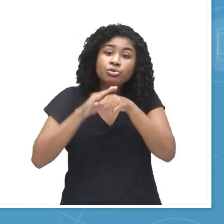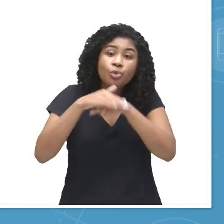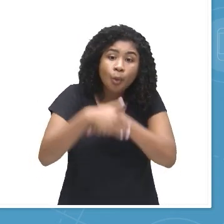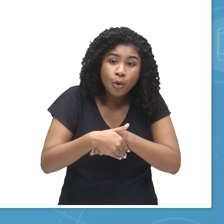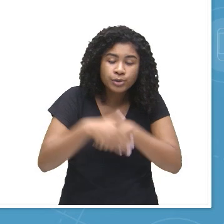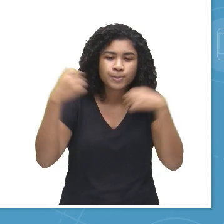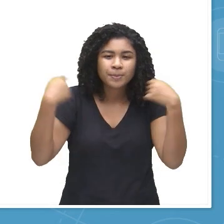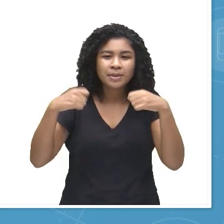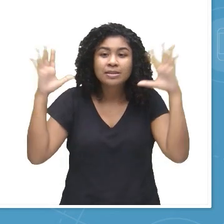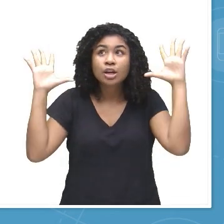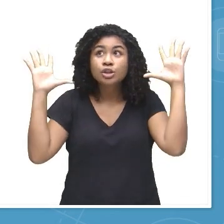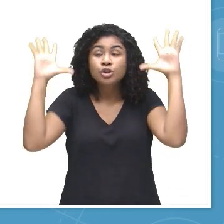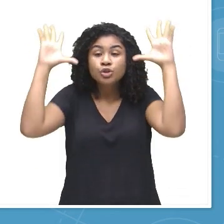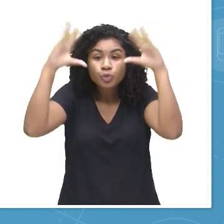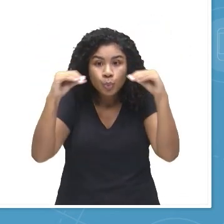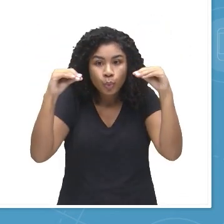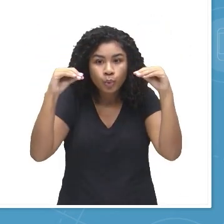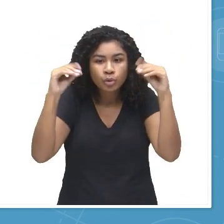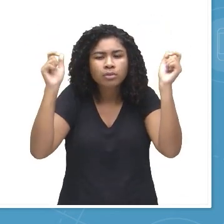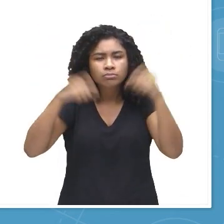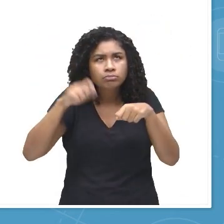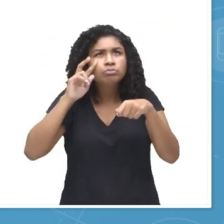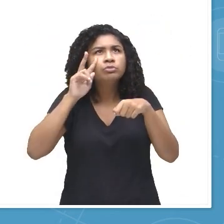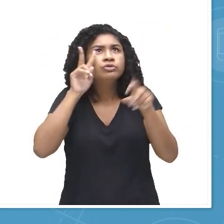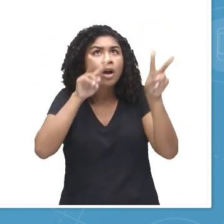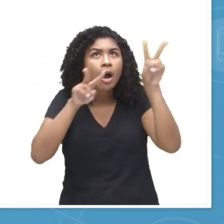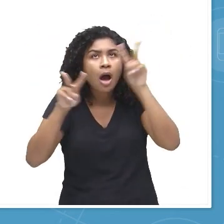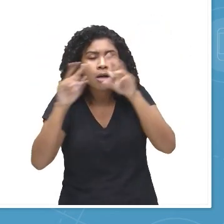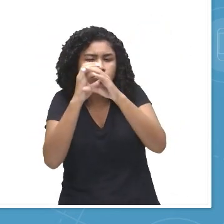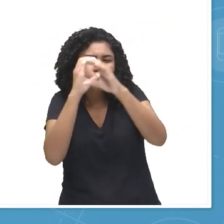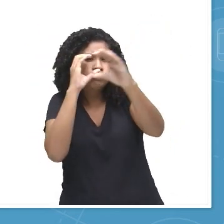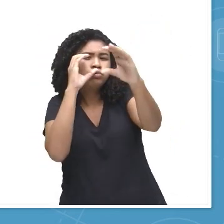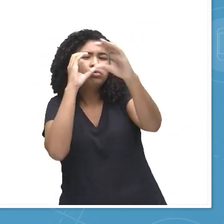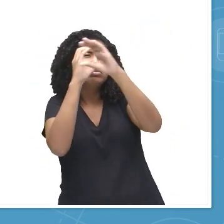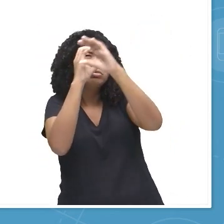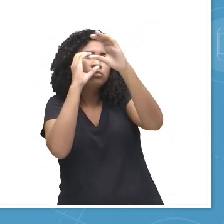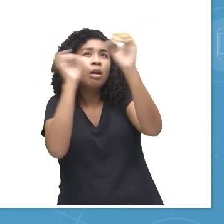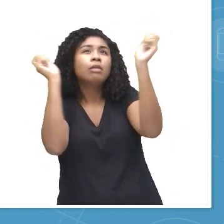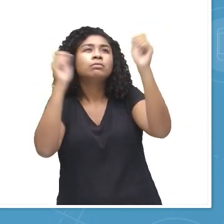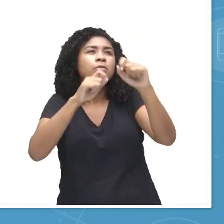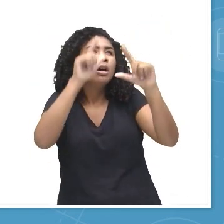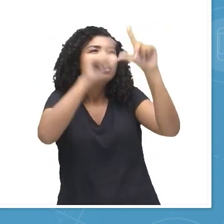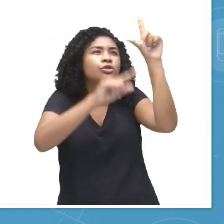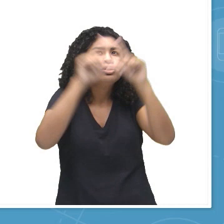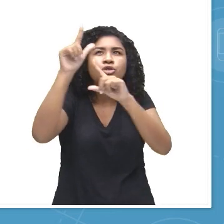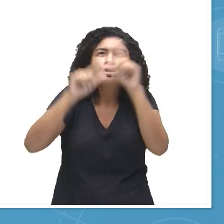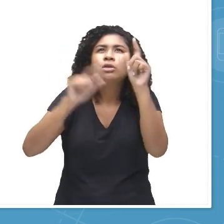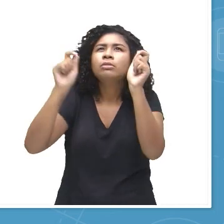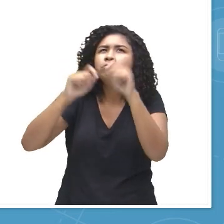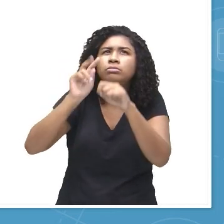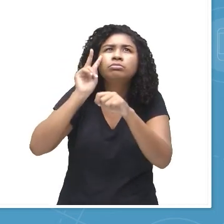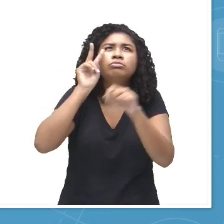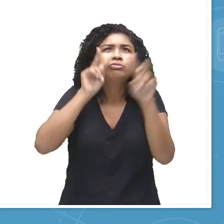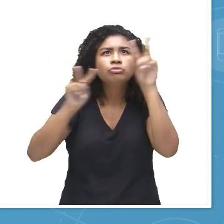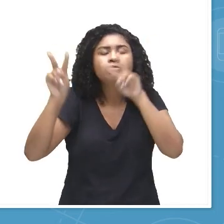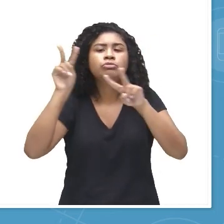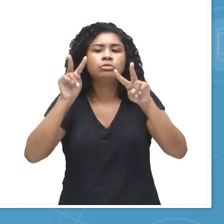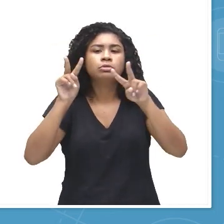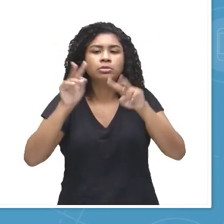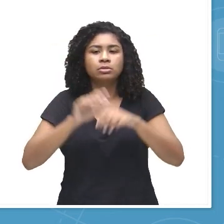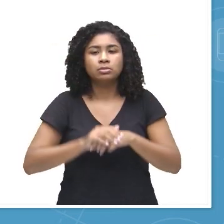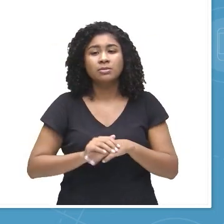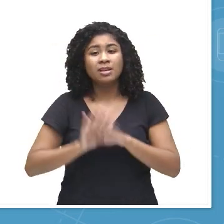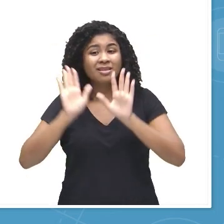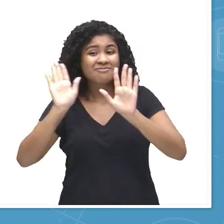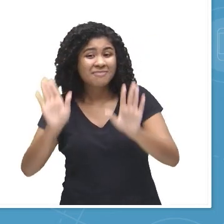Escuridão, para que eles possam enxergar melhor, né? Fazer a observação melhor do céu. E aí, o que aconteceu?